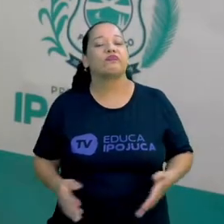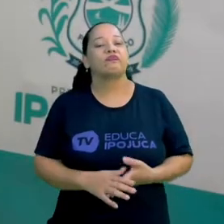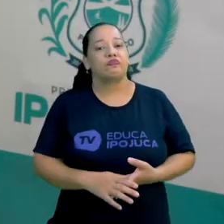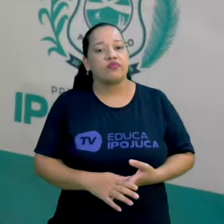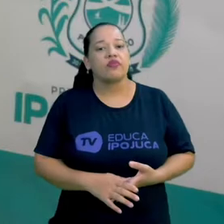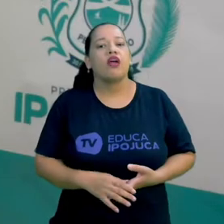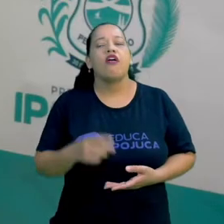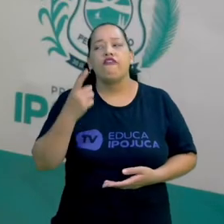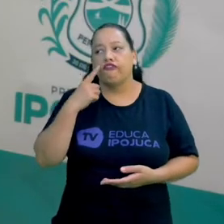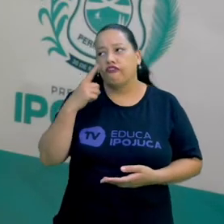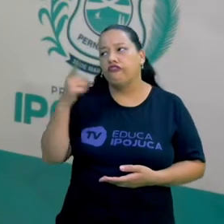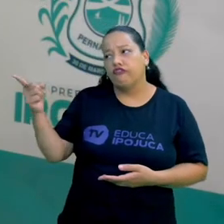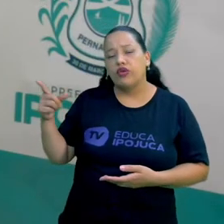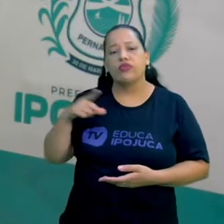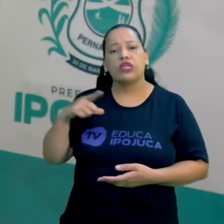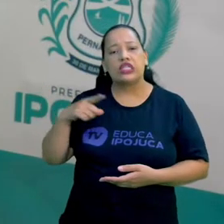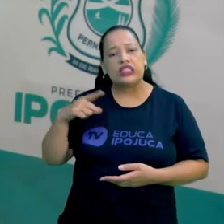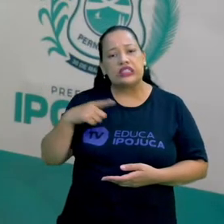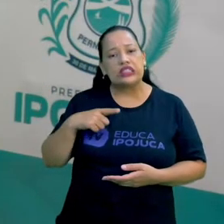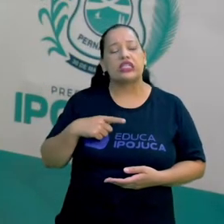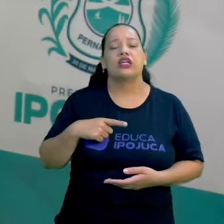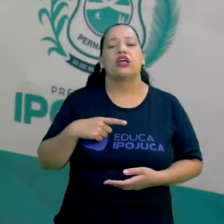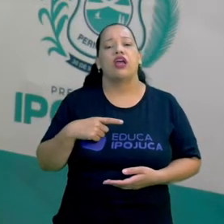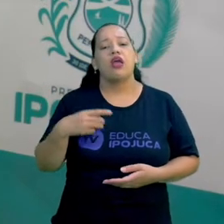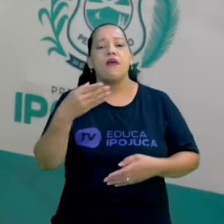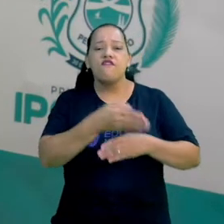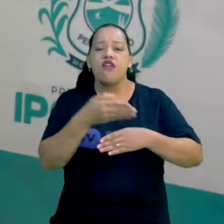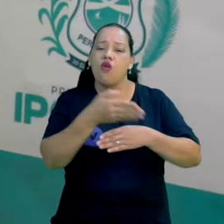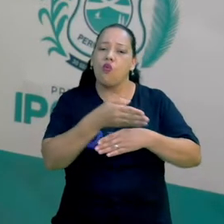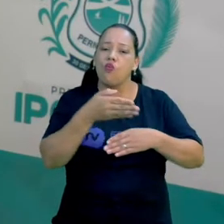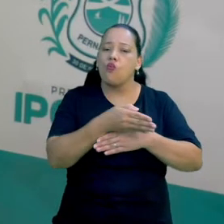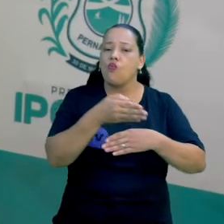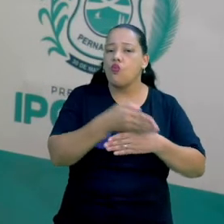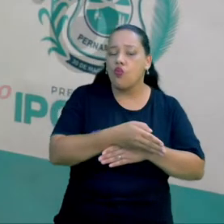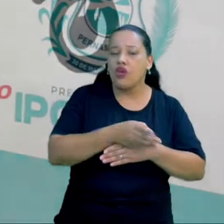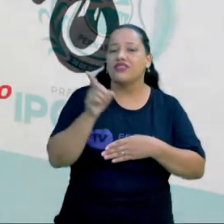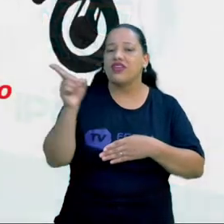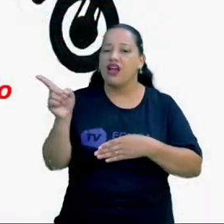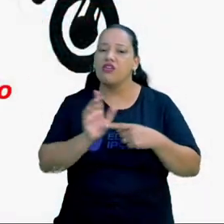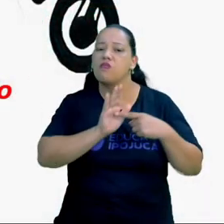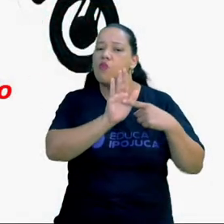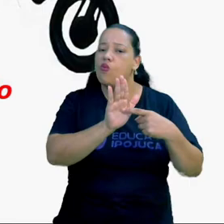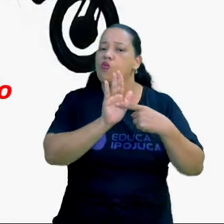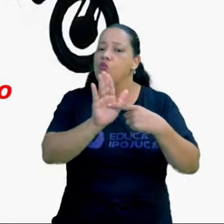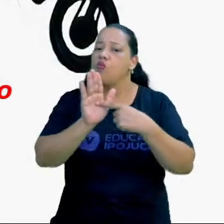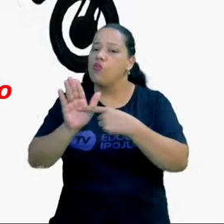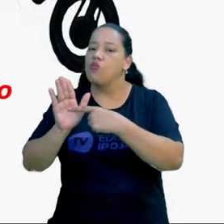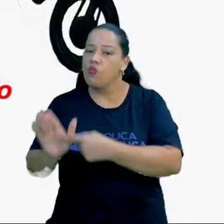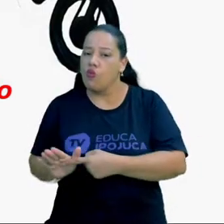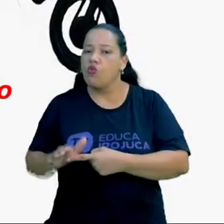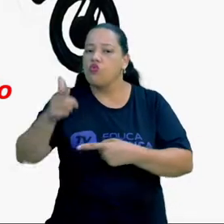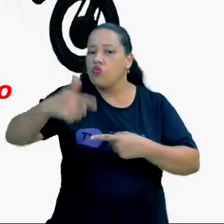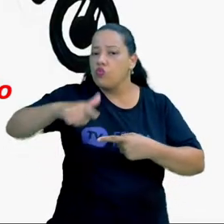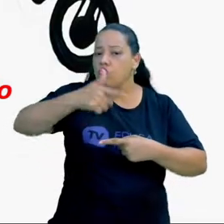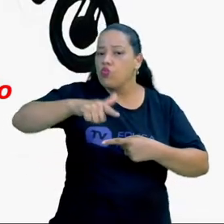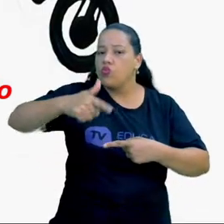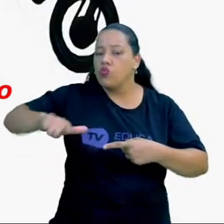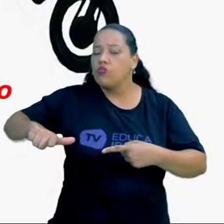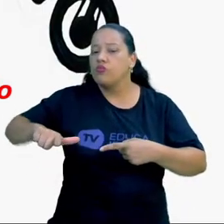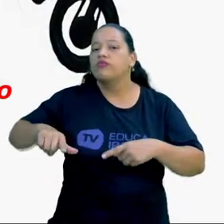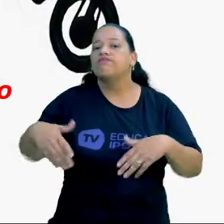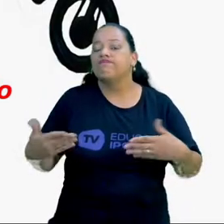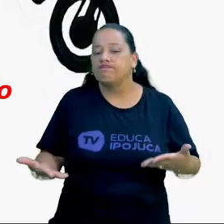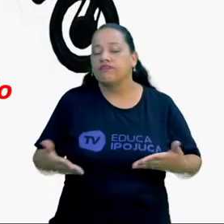uma frequência de vezes que um certo dado apareceu na pesquisa, ou